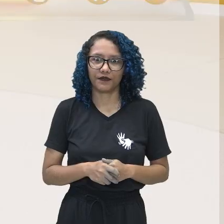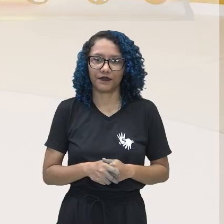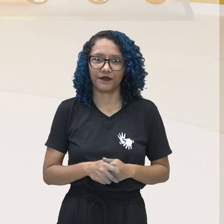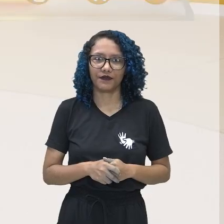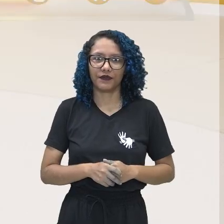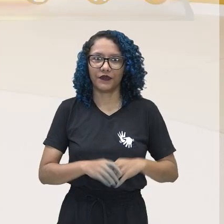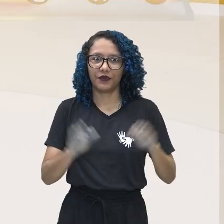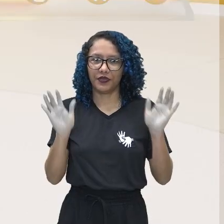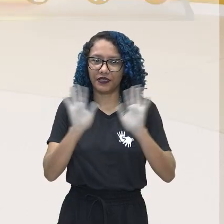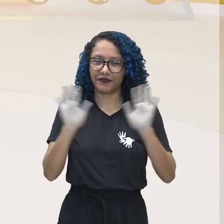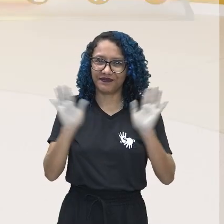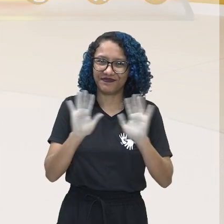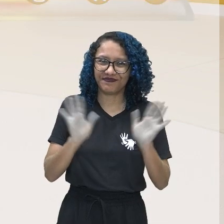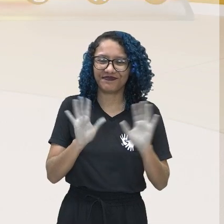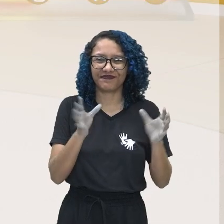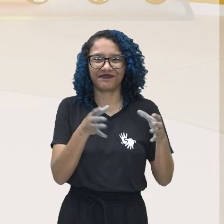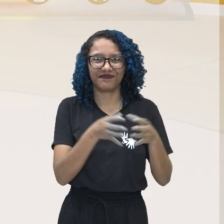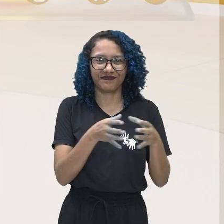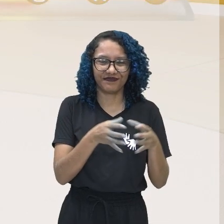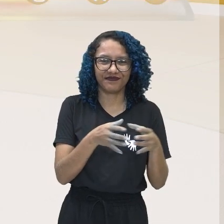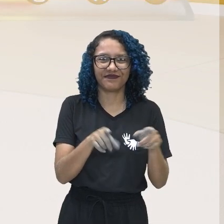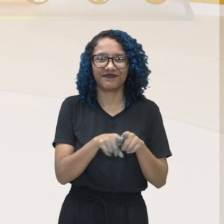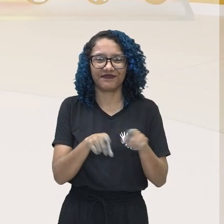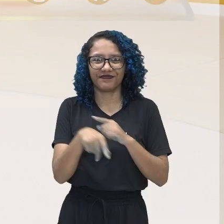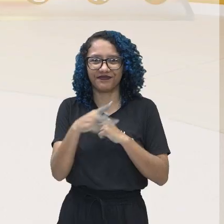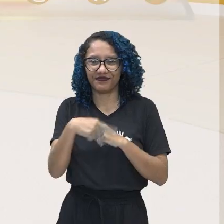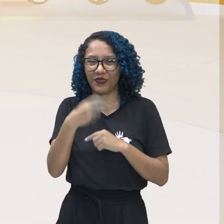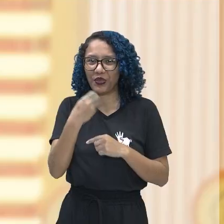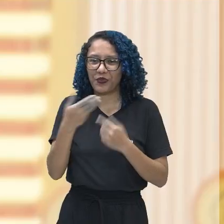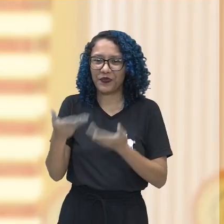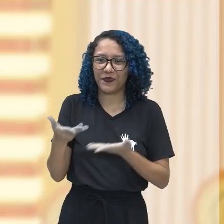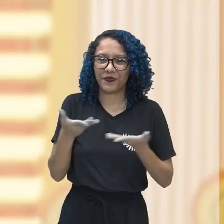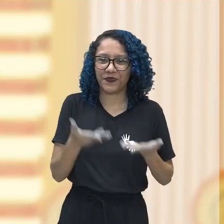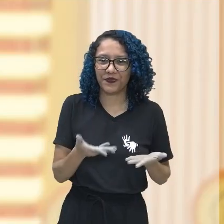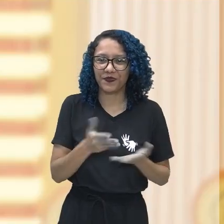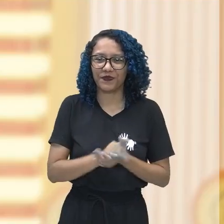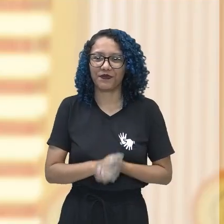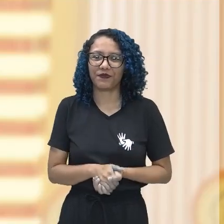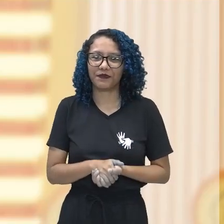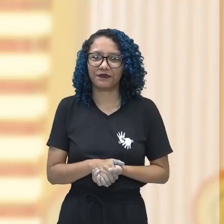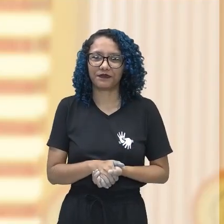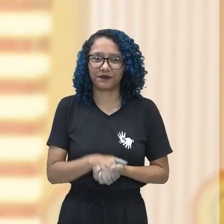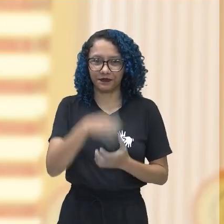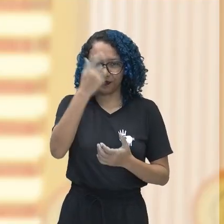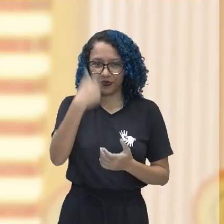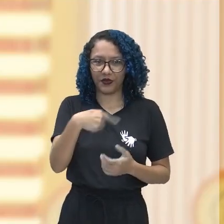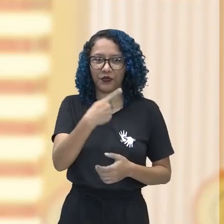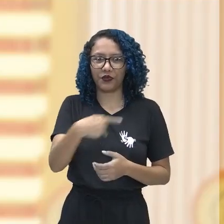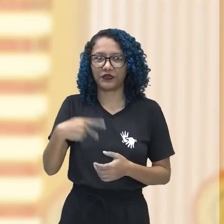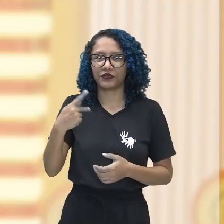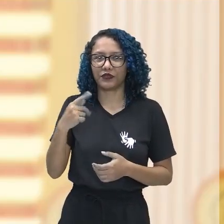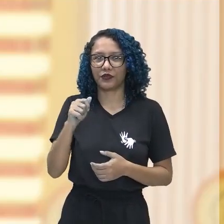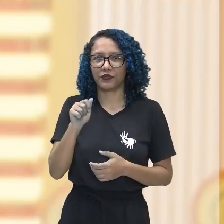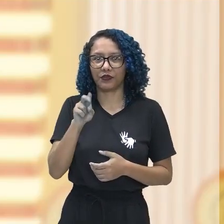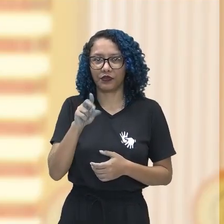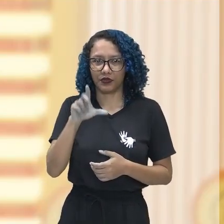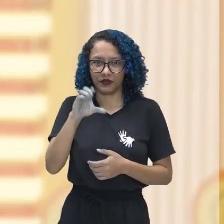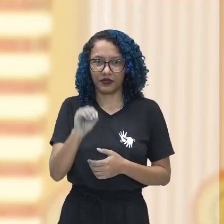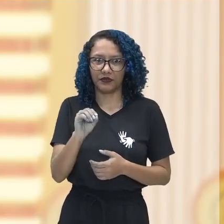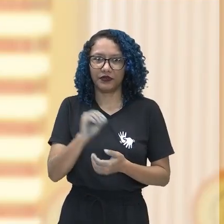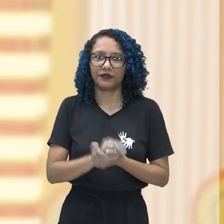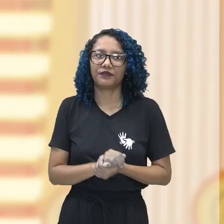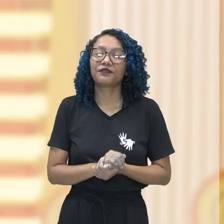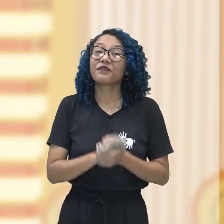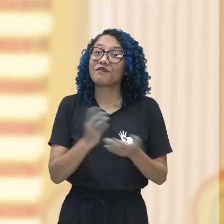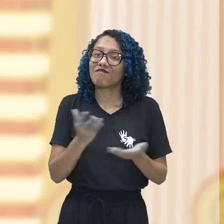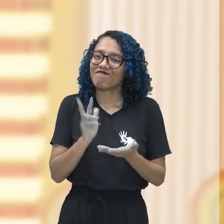Olá, professores e alunos, sejam bem-vindos. Eu sou o professor Paulo Torres e estarei aqui